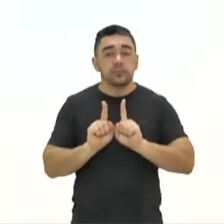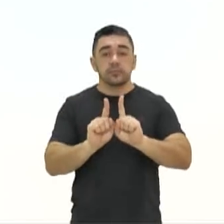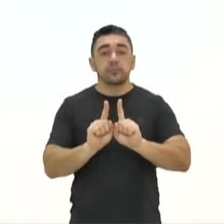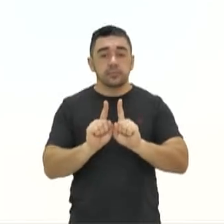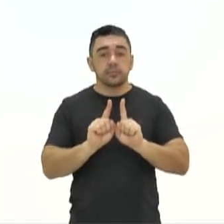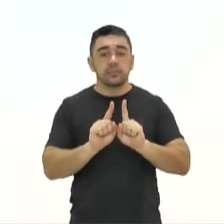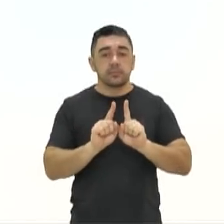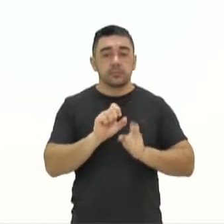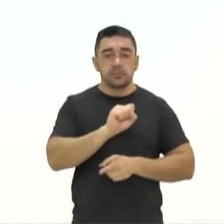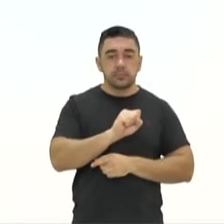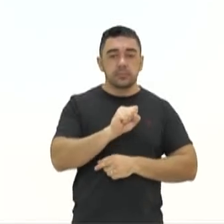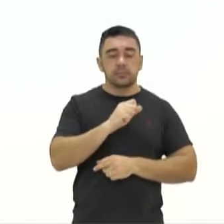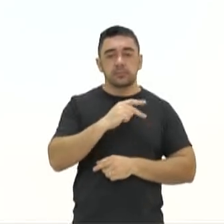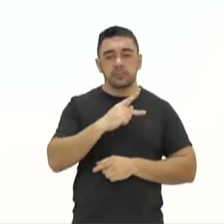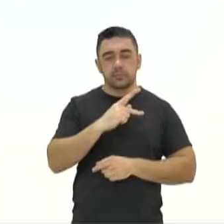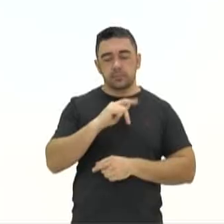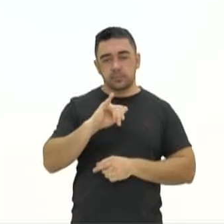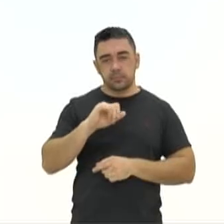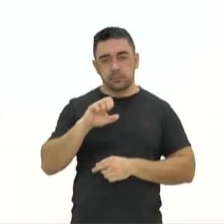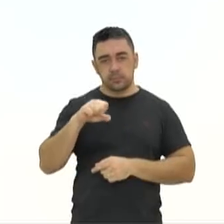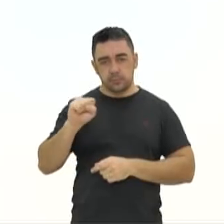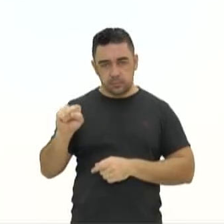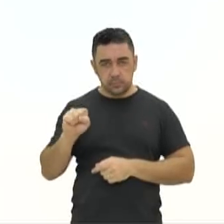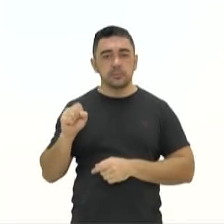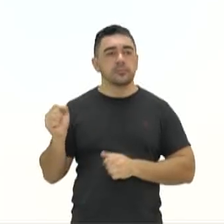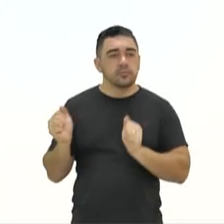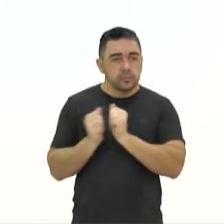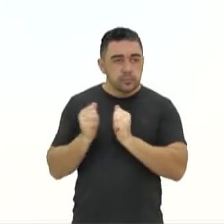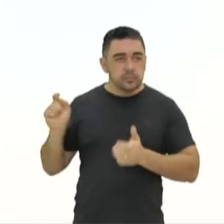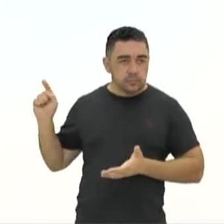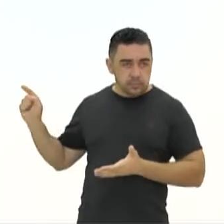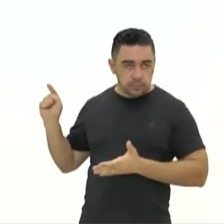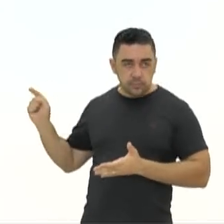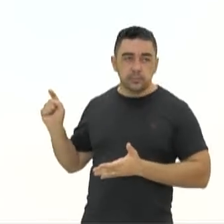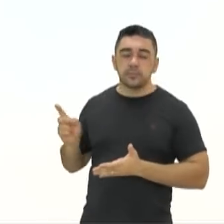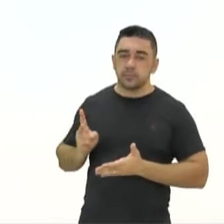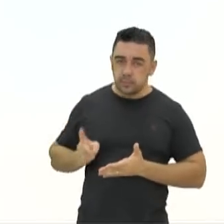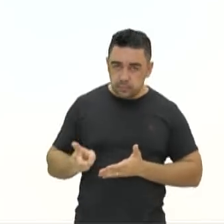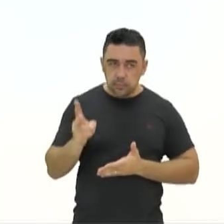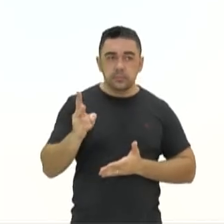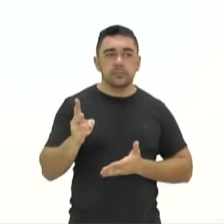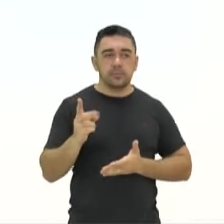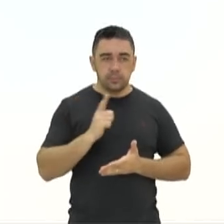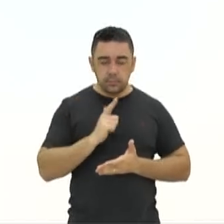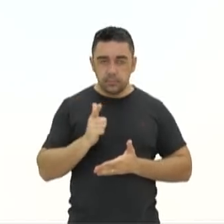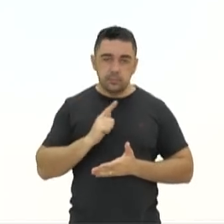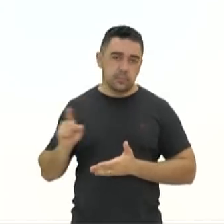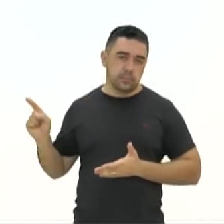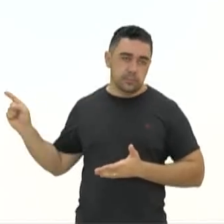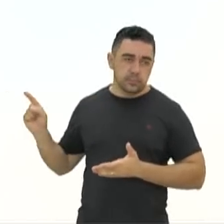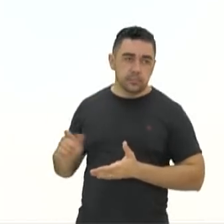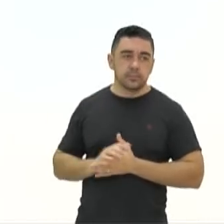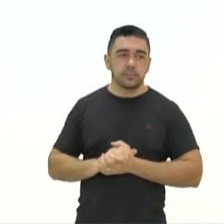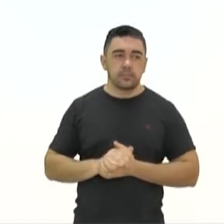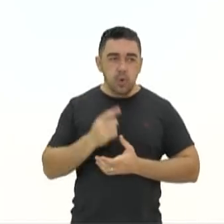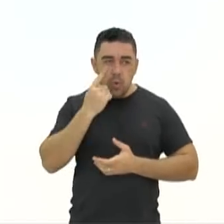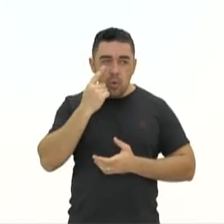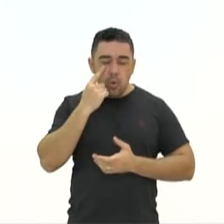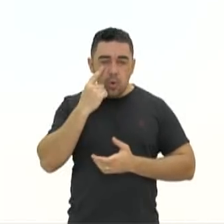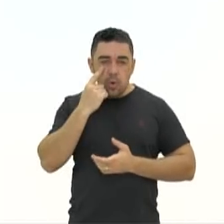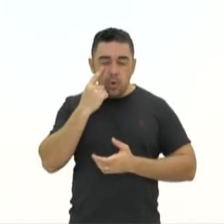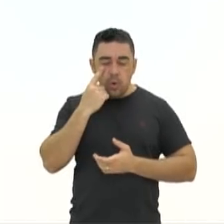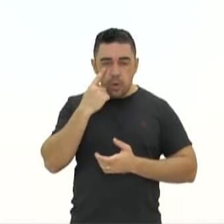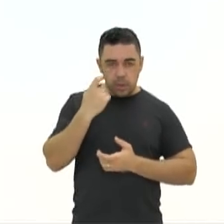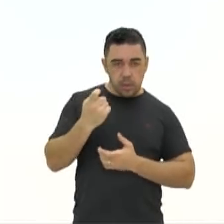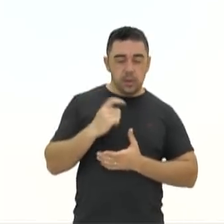espécies conviveram. A gente extinguiu uma das espécies lá atrás, chegou aqui, conviveu um certo tempo com o Homo de Neandertal. Olha só que